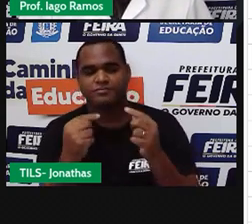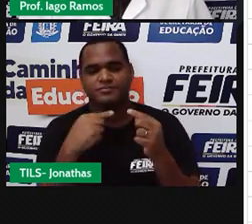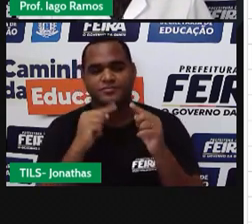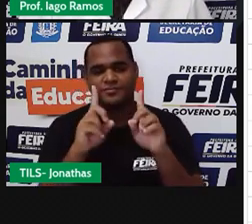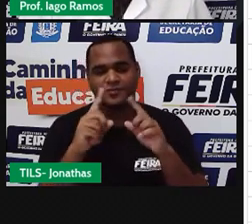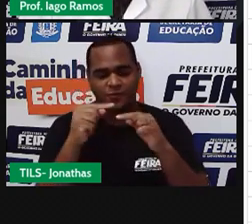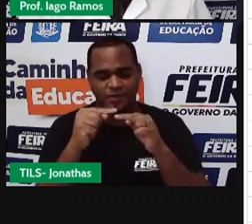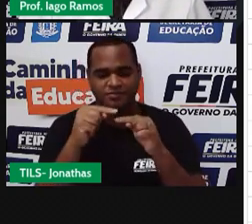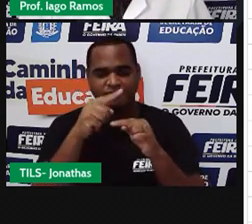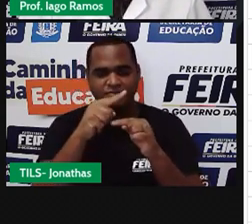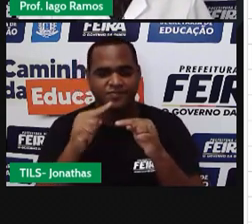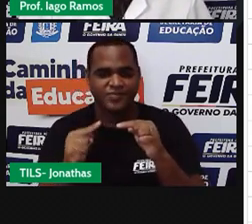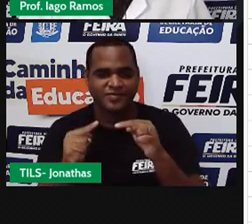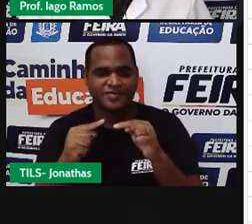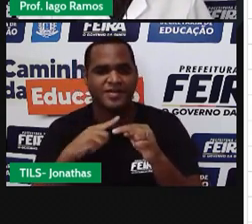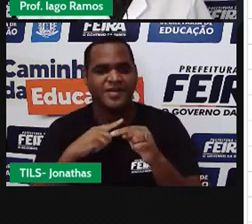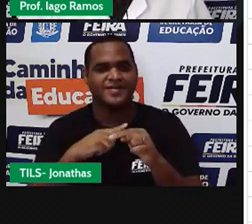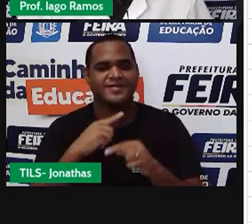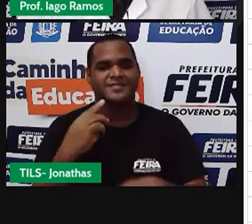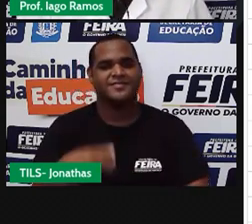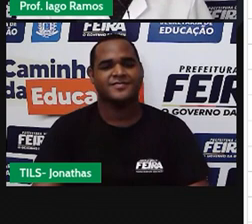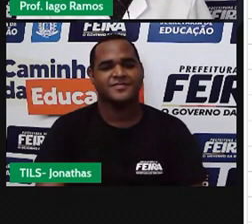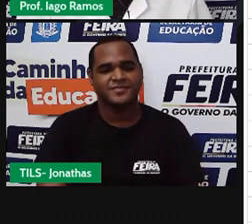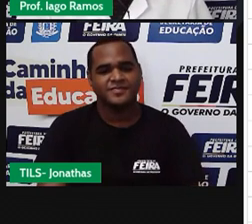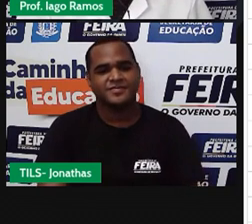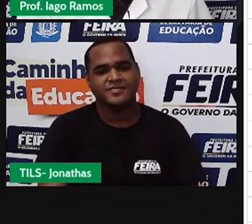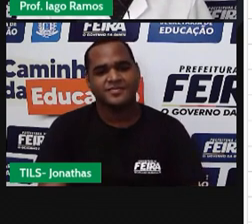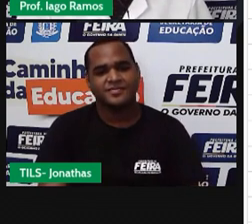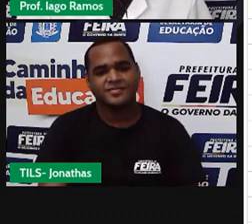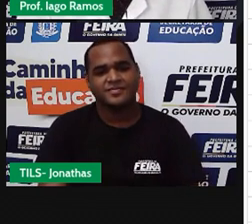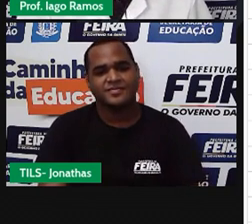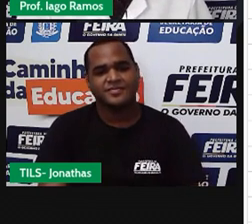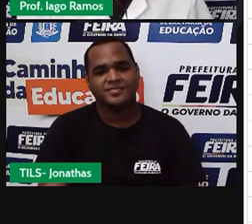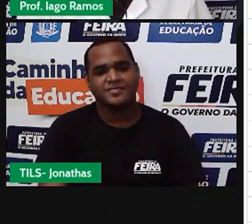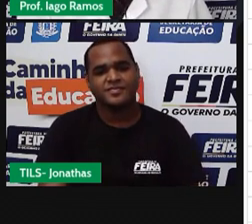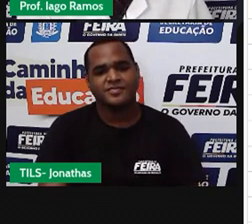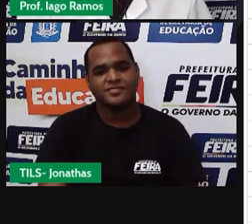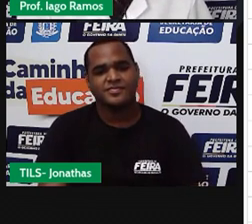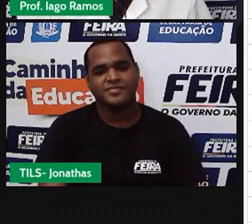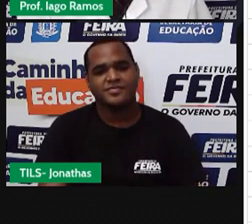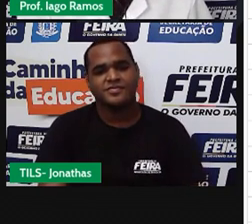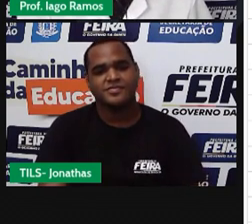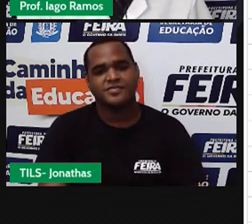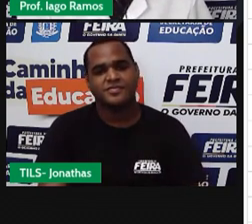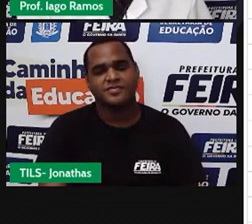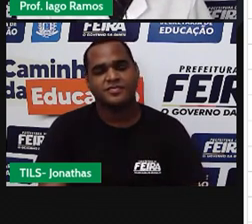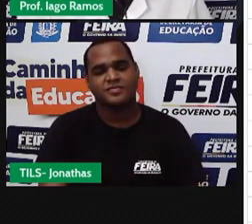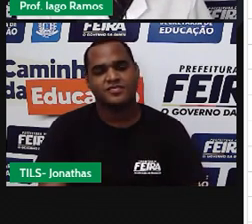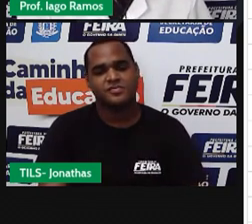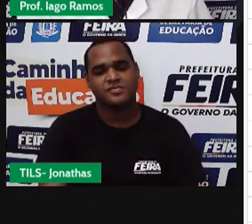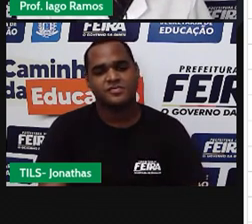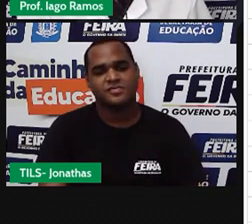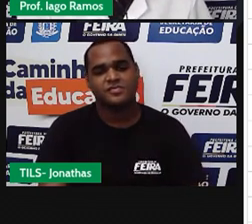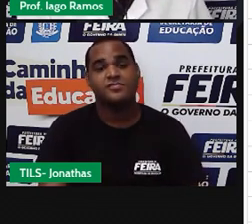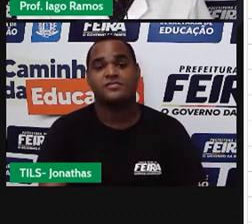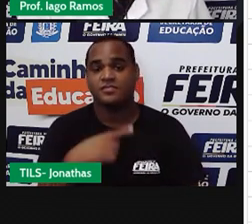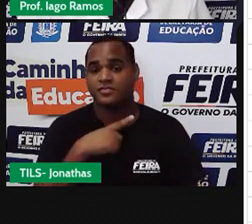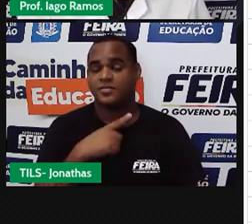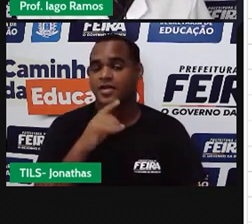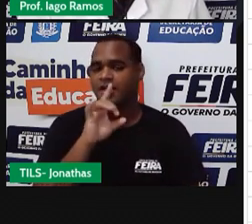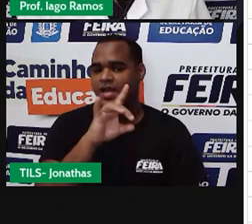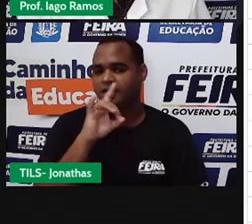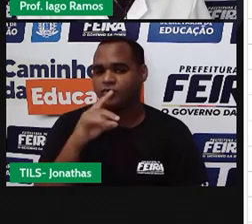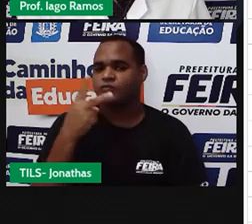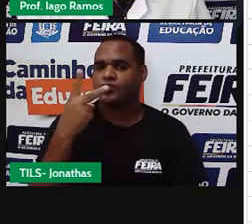e aí fazendo esses triângulos vinhos ó a cada dois triângulos ninhos A